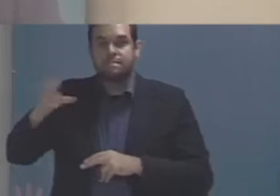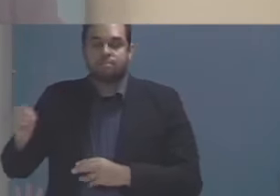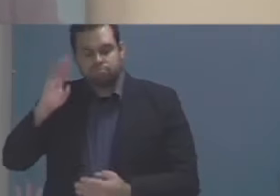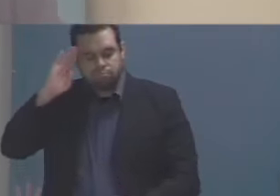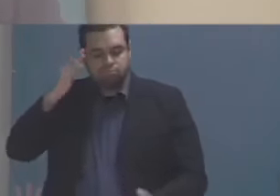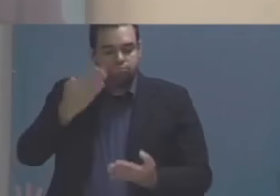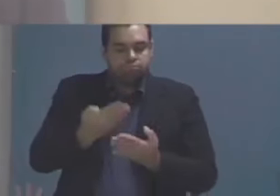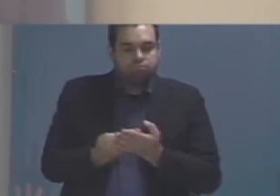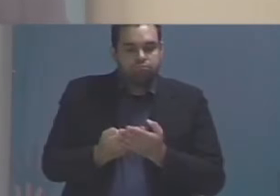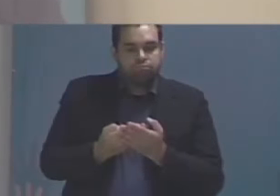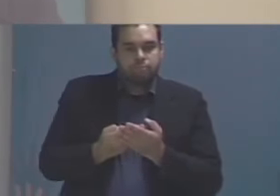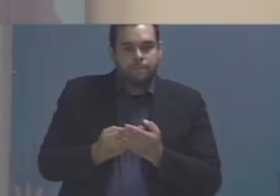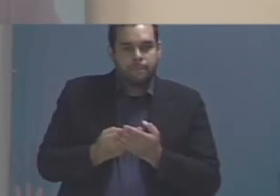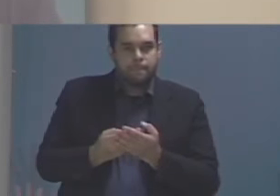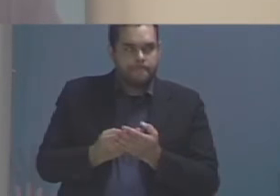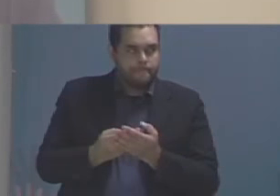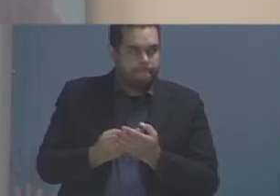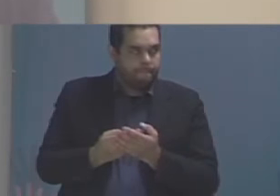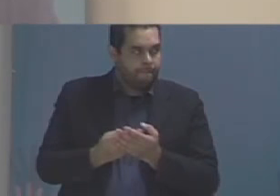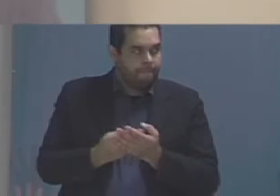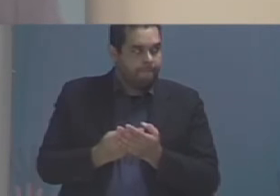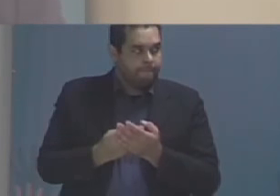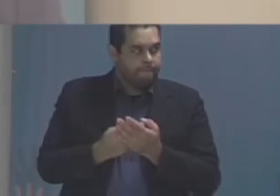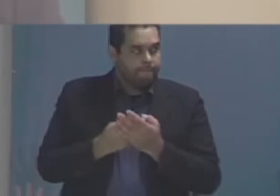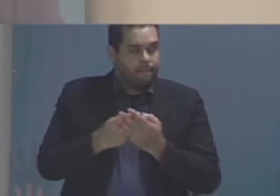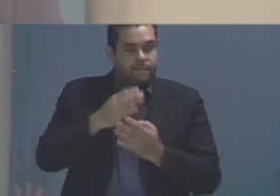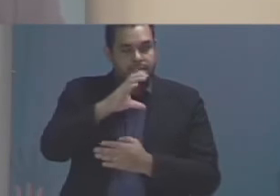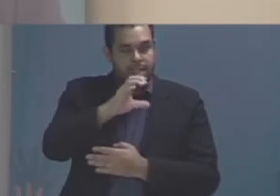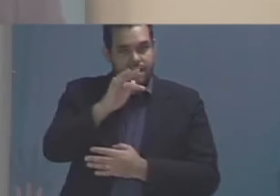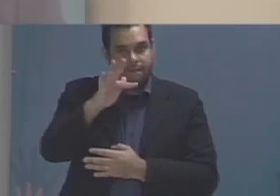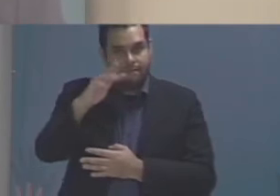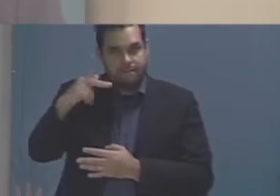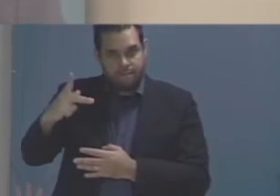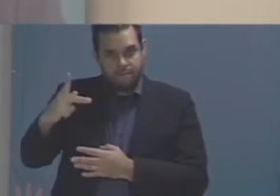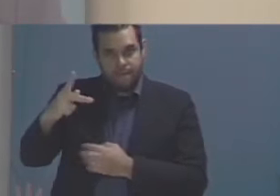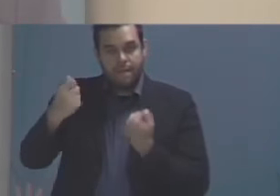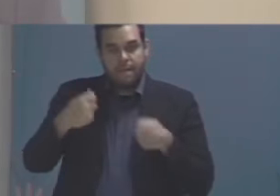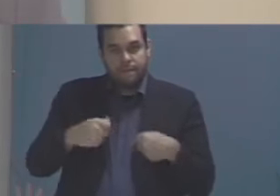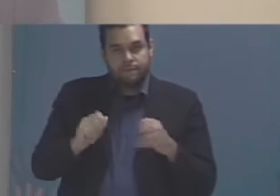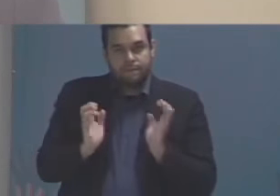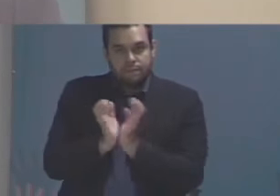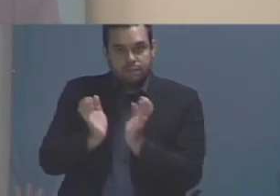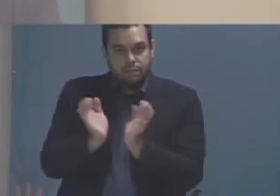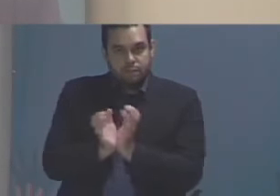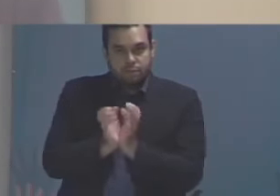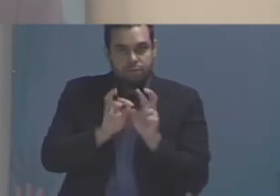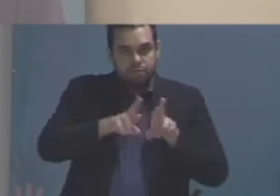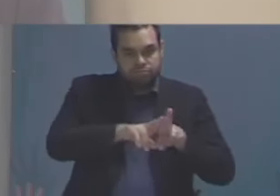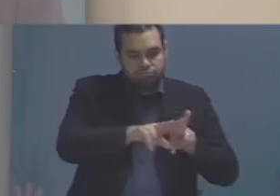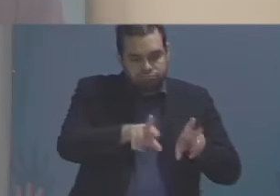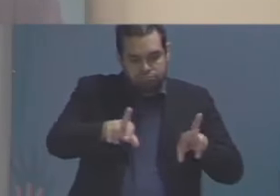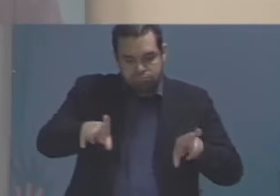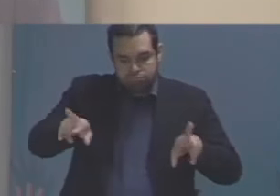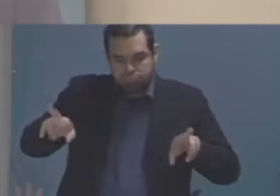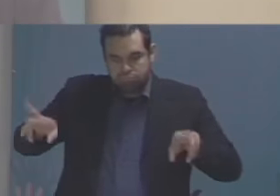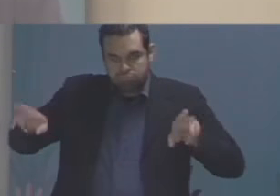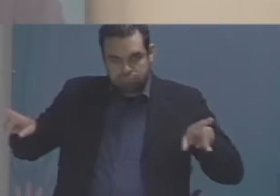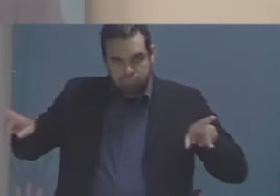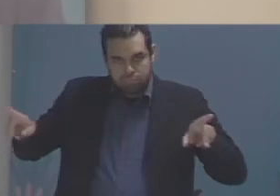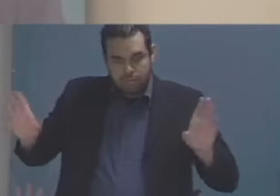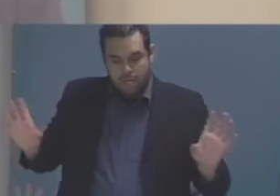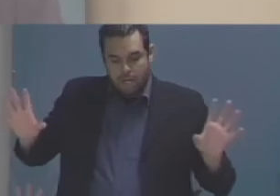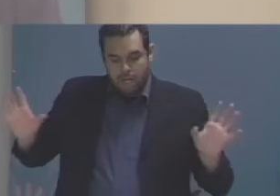CFP não é composto de Luiz Anunciação. Um novo CFP é composto de especialistas nas suas áreas. Luiz é simplesmente uma voz